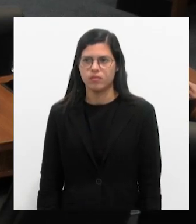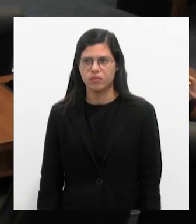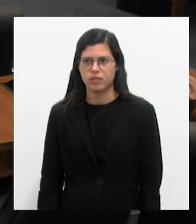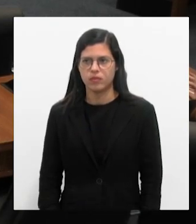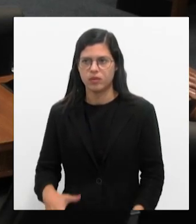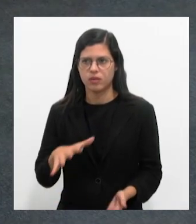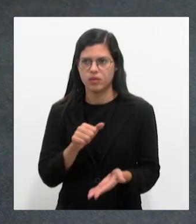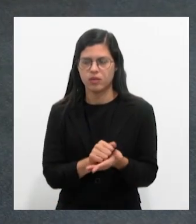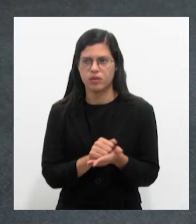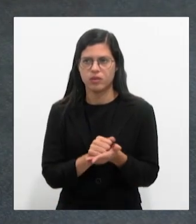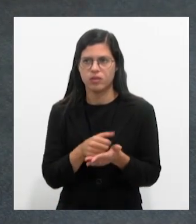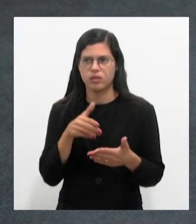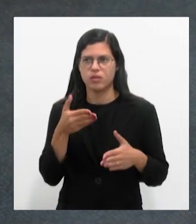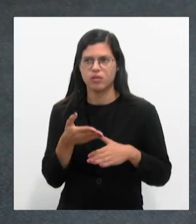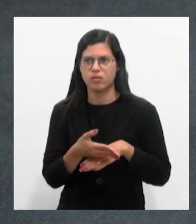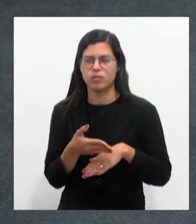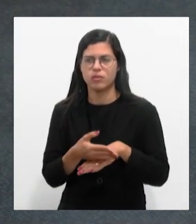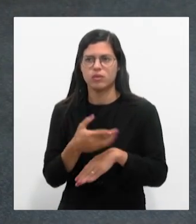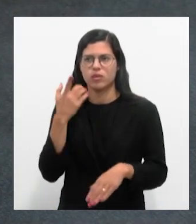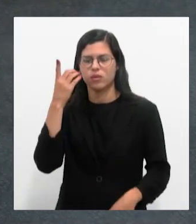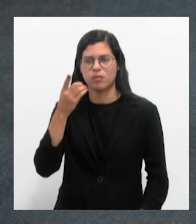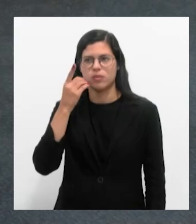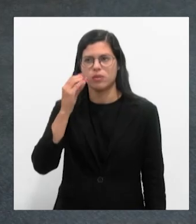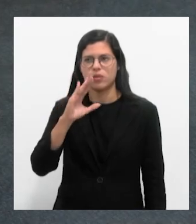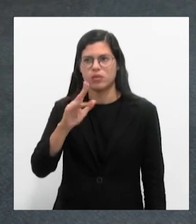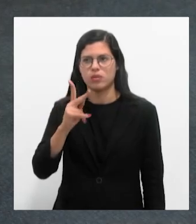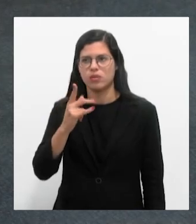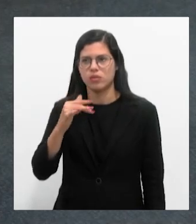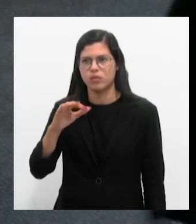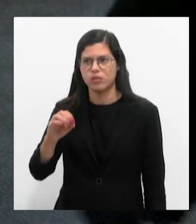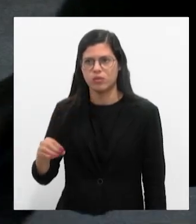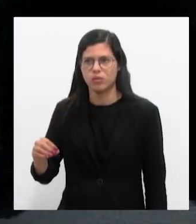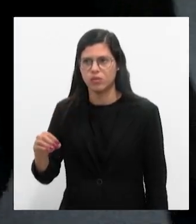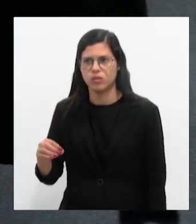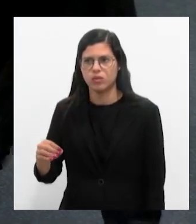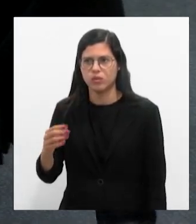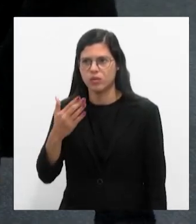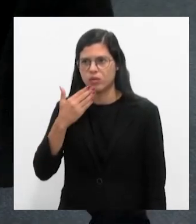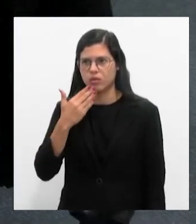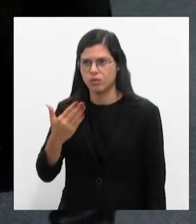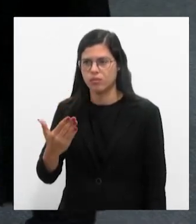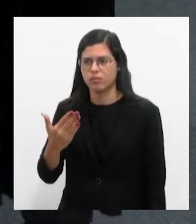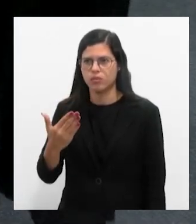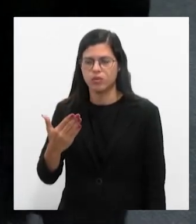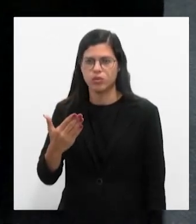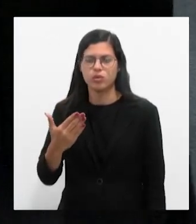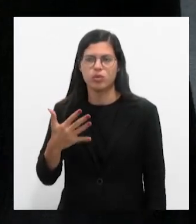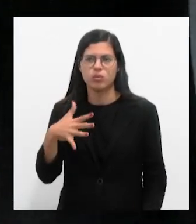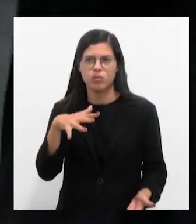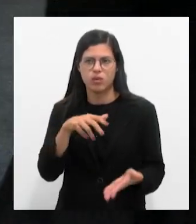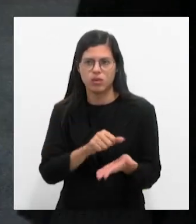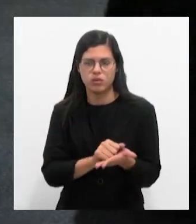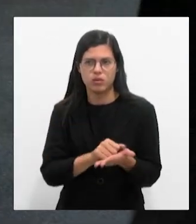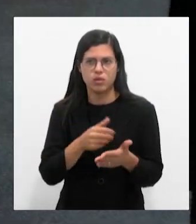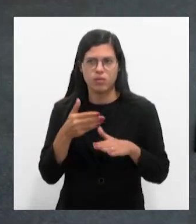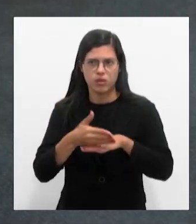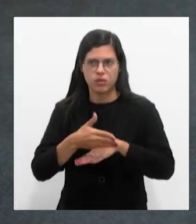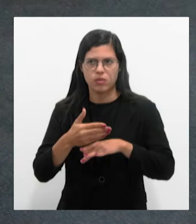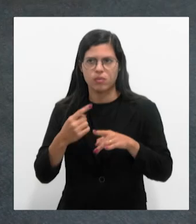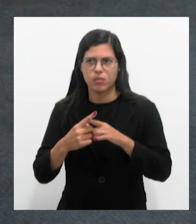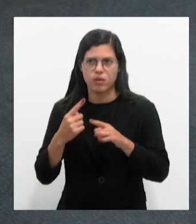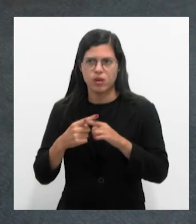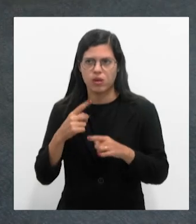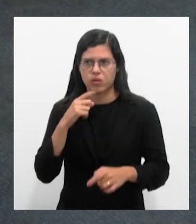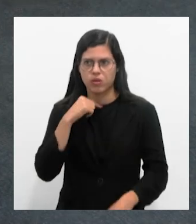a presença do deputado Chico Machado. Ele está pedindo para consignar, na verdade, a sua presença, porque ele